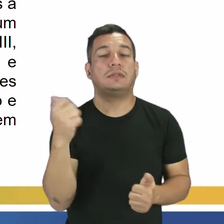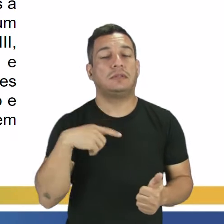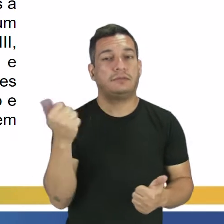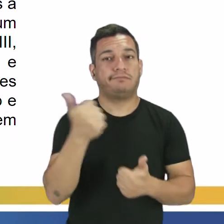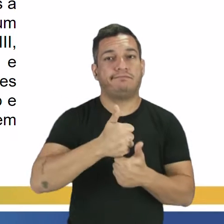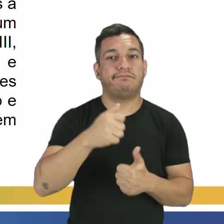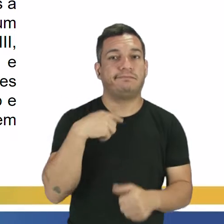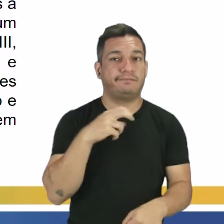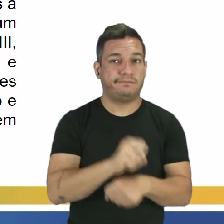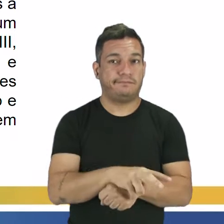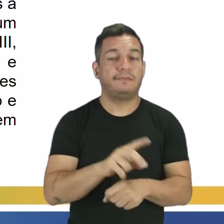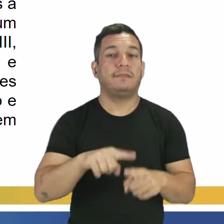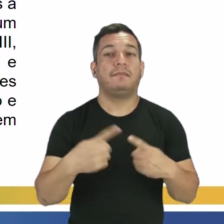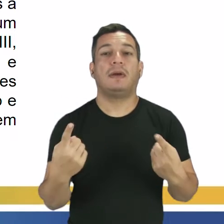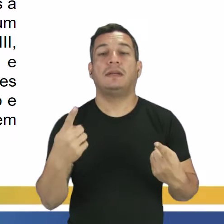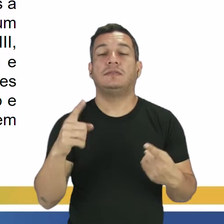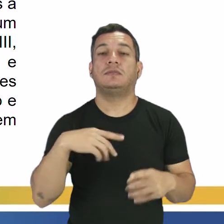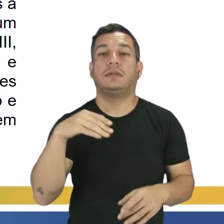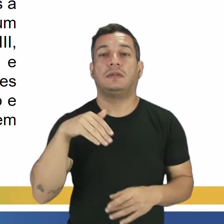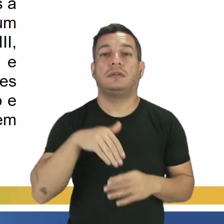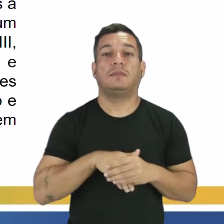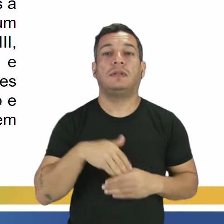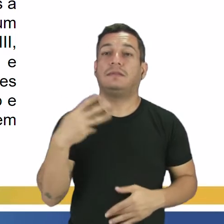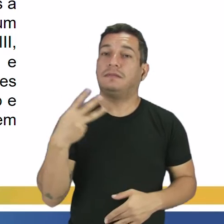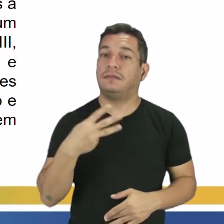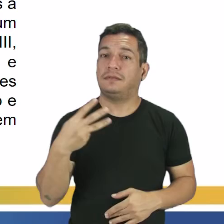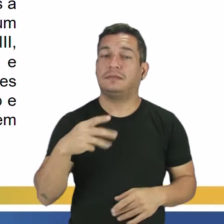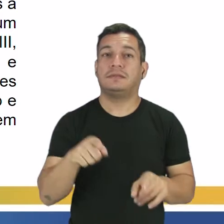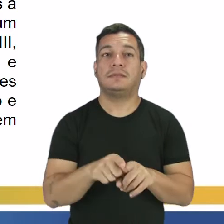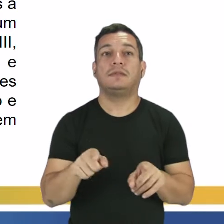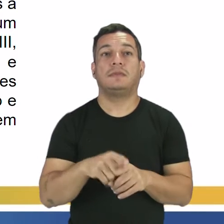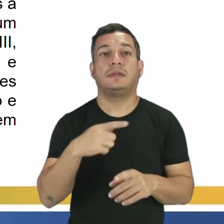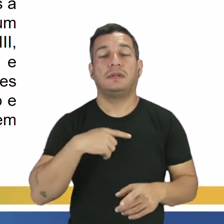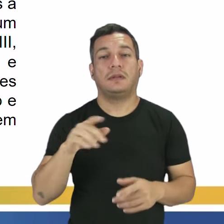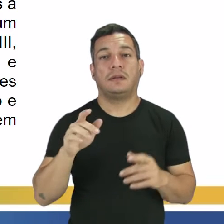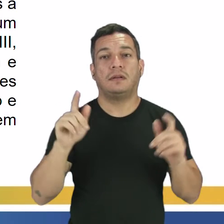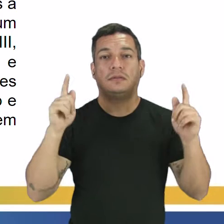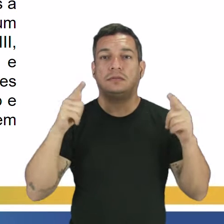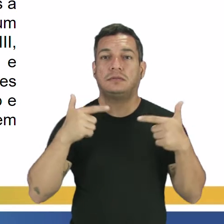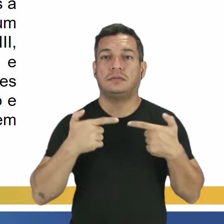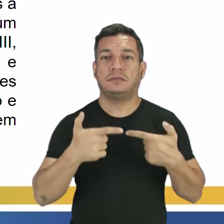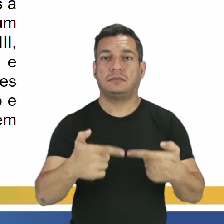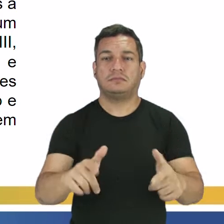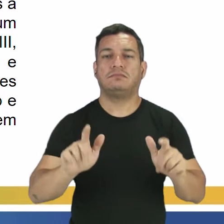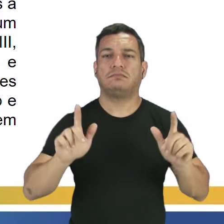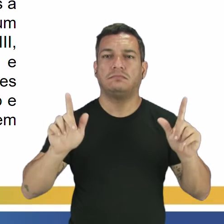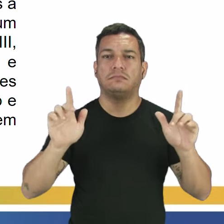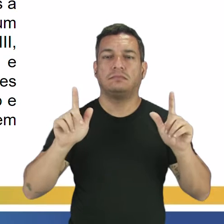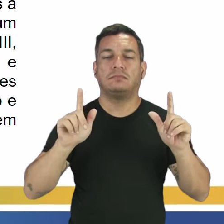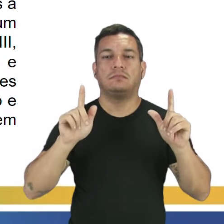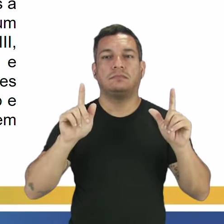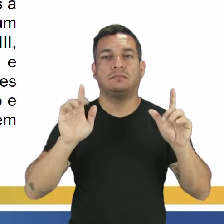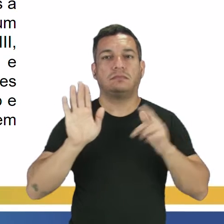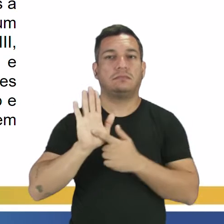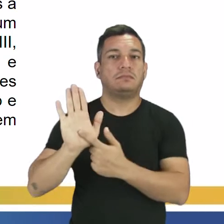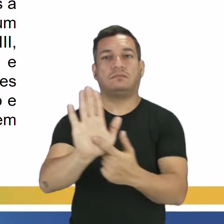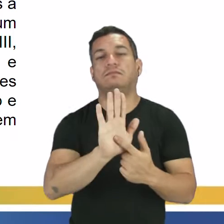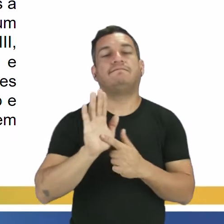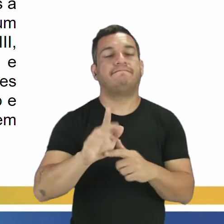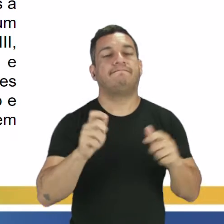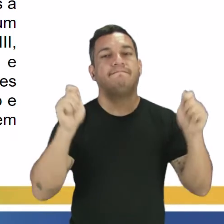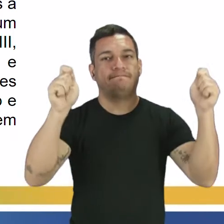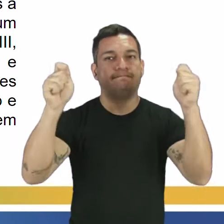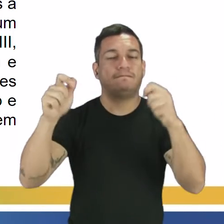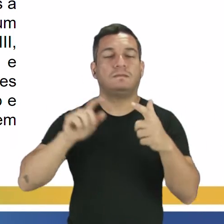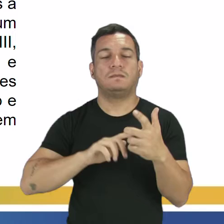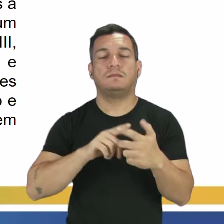cargo. Porém, Napoleão III declarou guerra à Prússia em 1870, com um